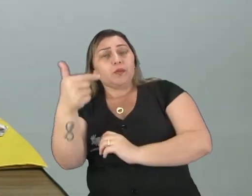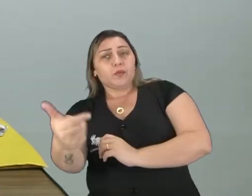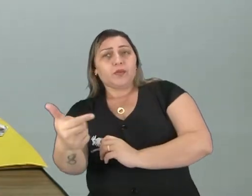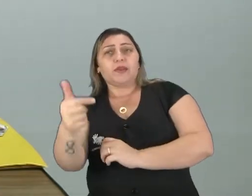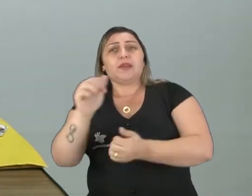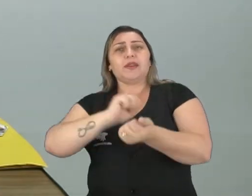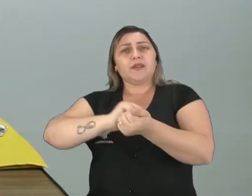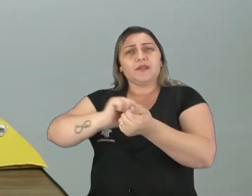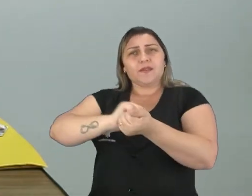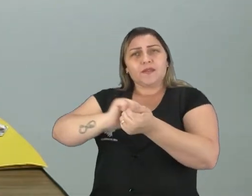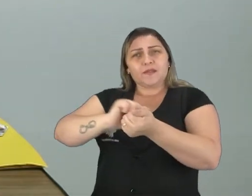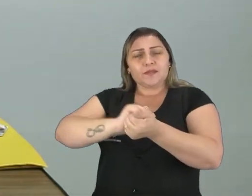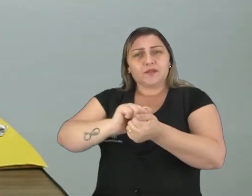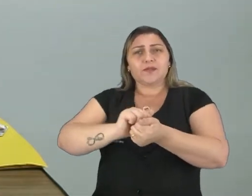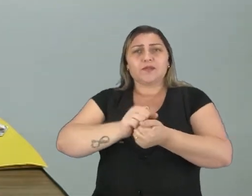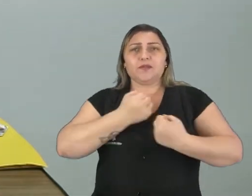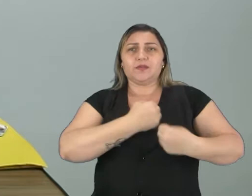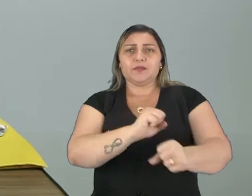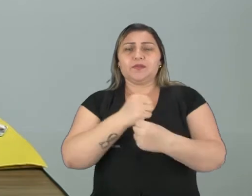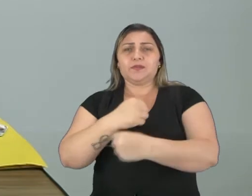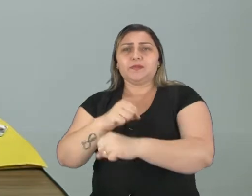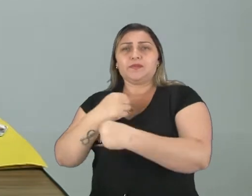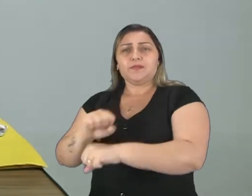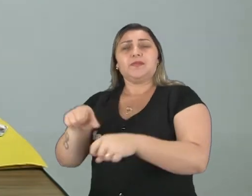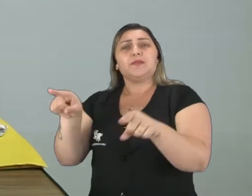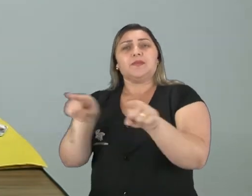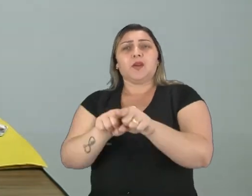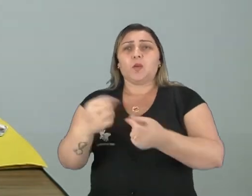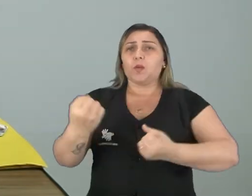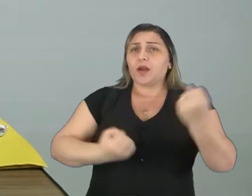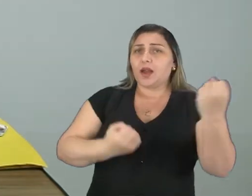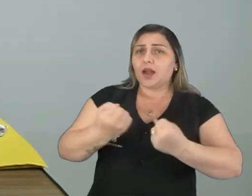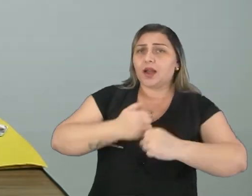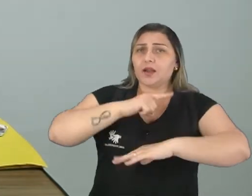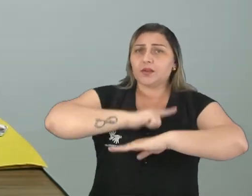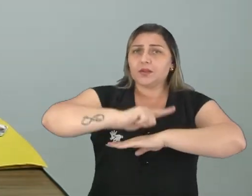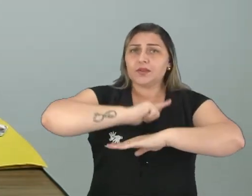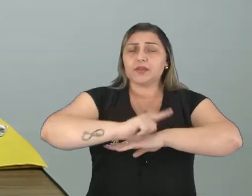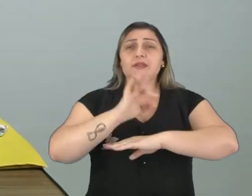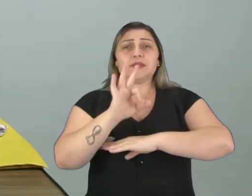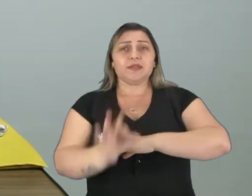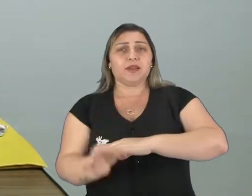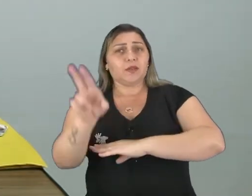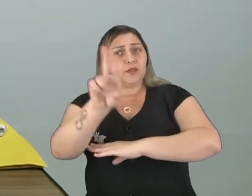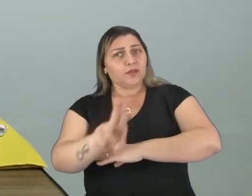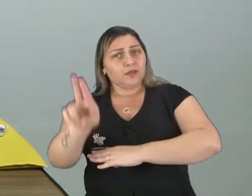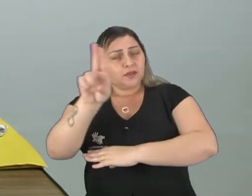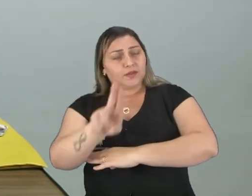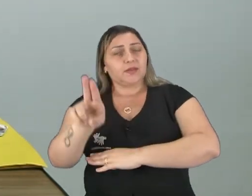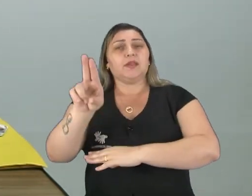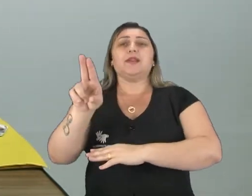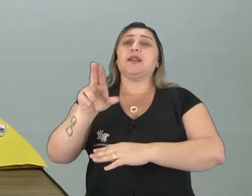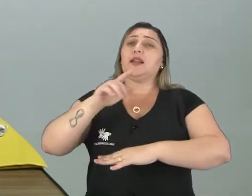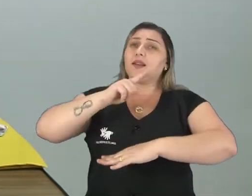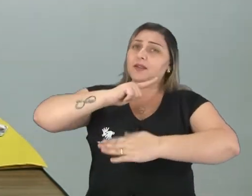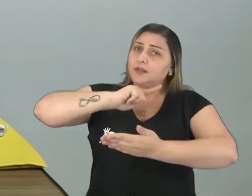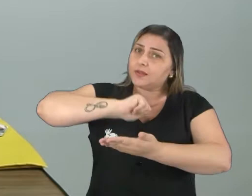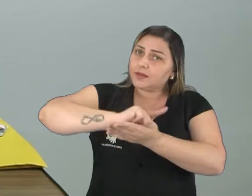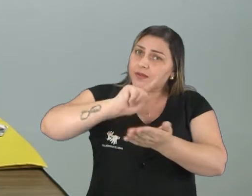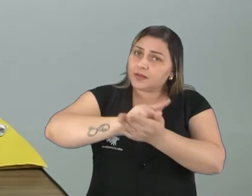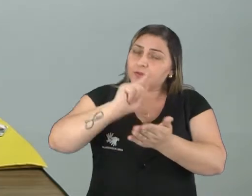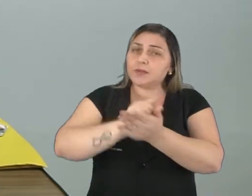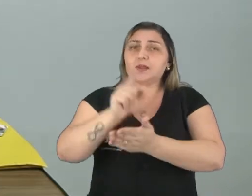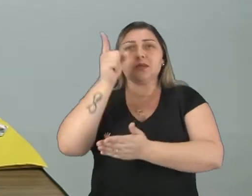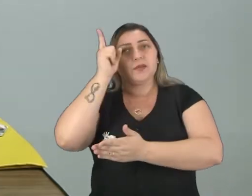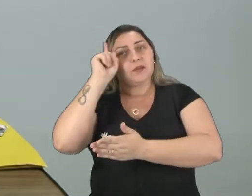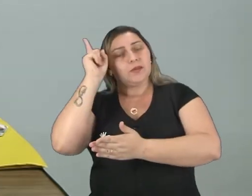fins, como lavar a calçada, lavar até mesmo o carro, certo? Ou reutilizar ali na limpeza